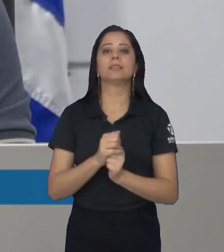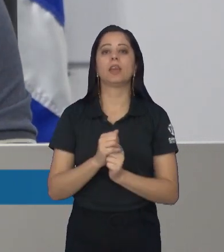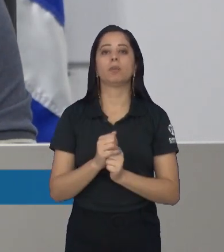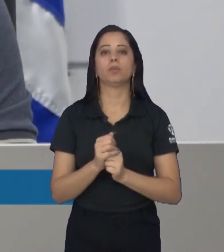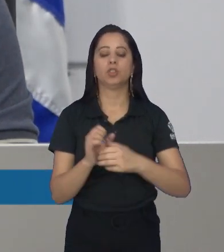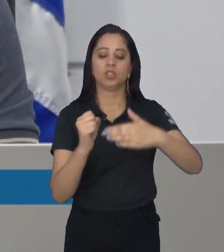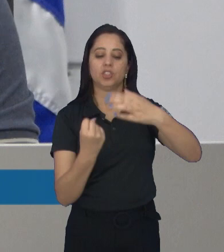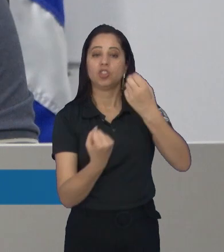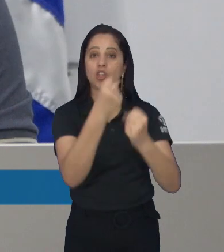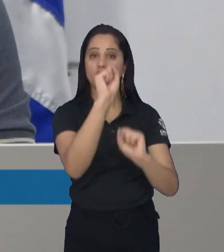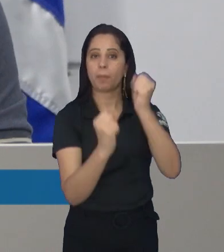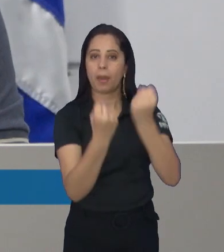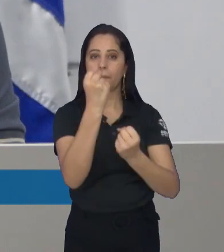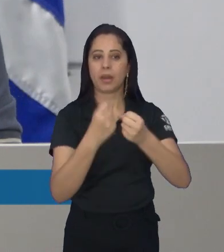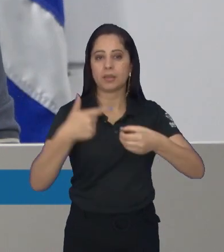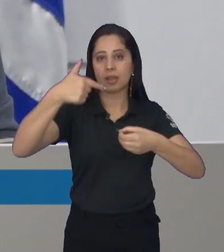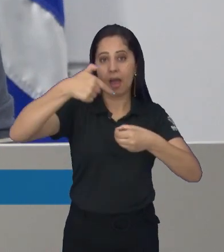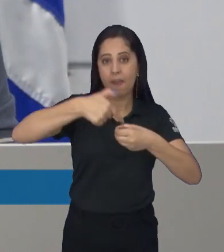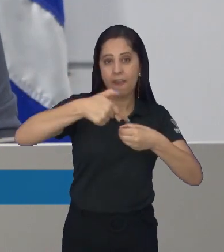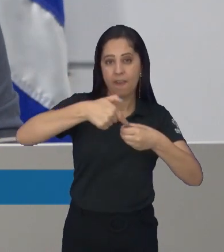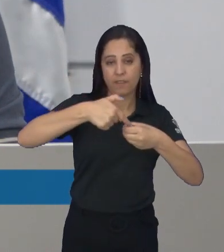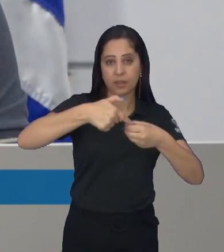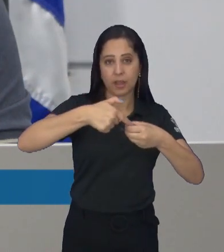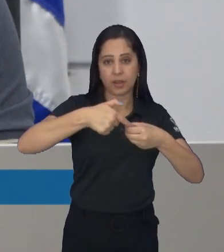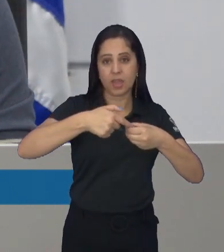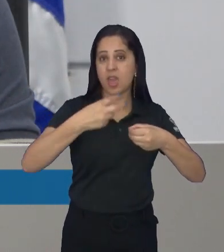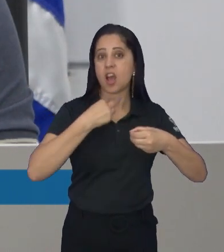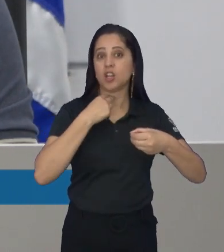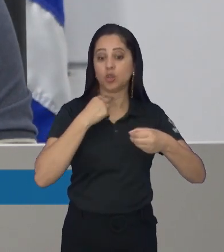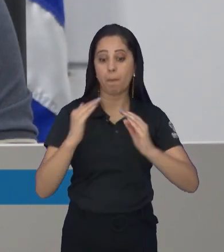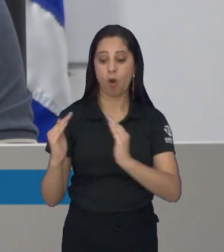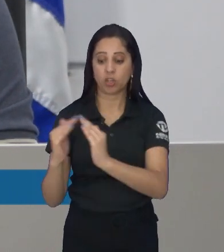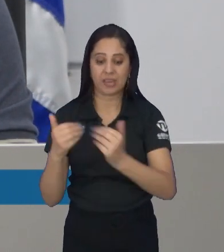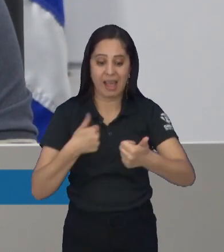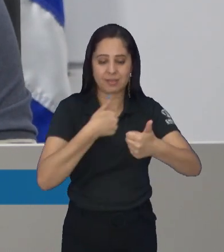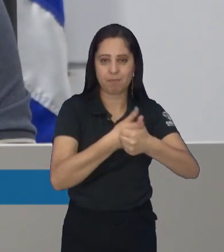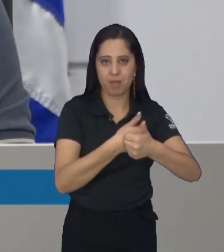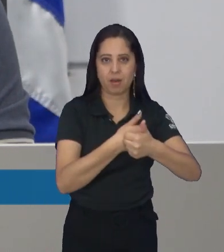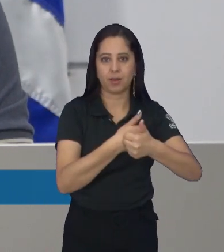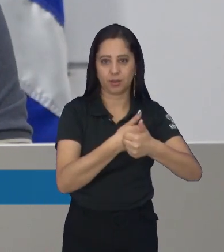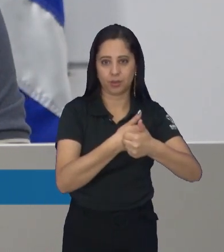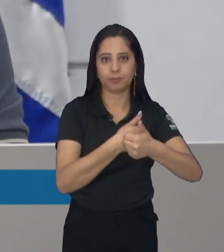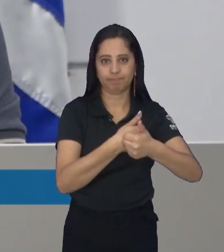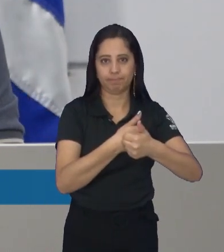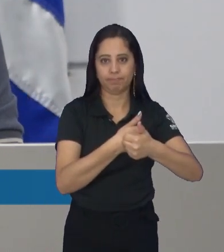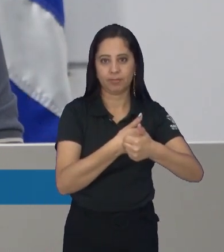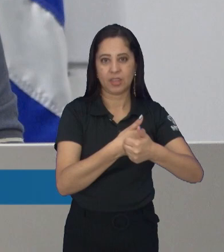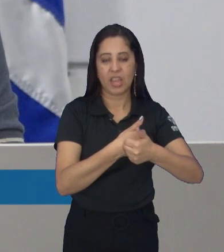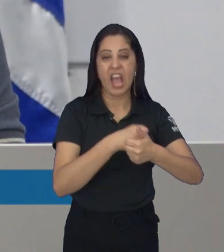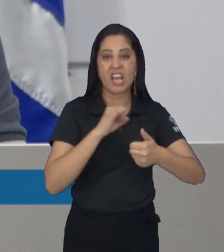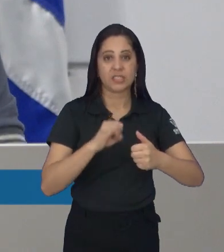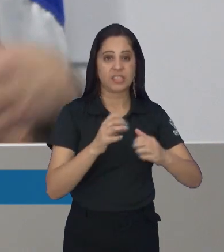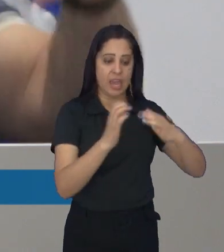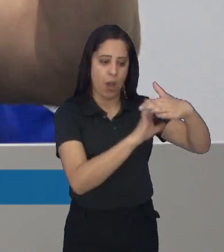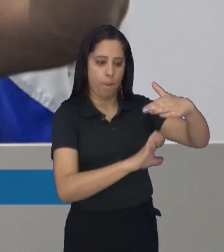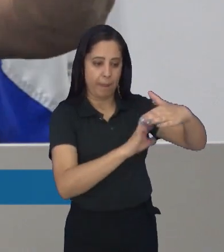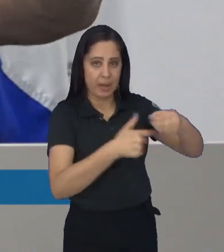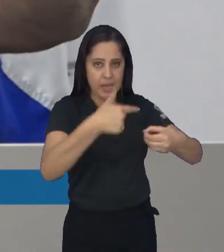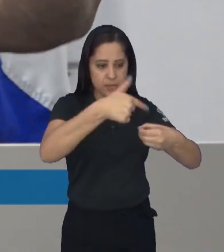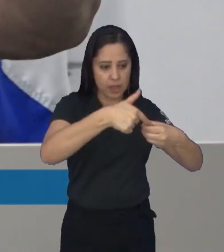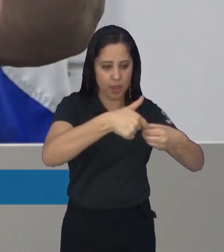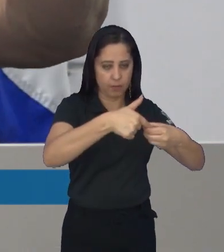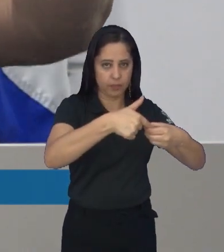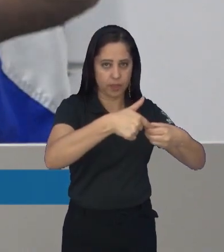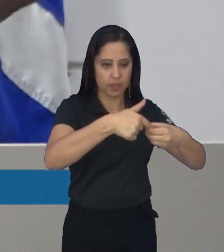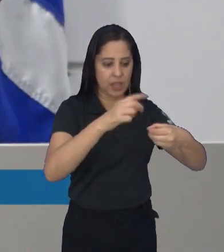ter residência o que tá vazio ou que tá o terreno vago a gente não está admitindo tem uma a o